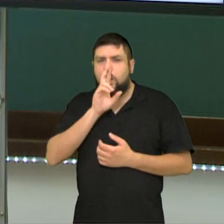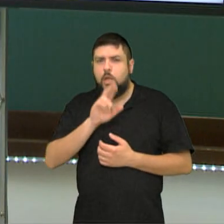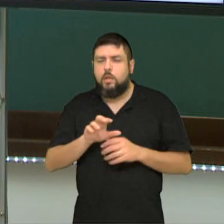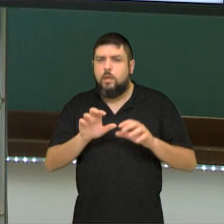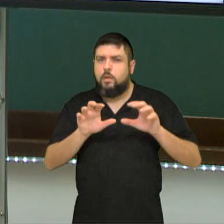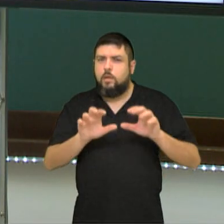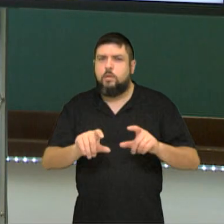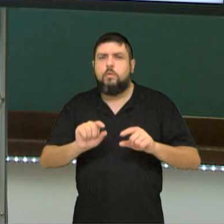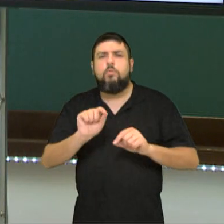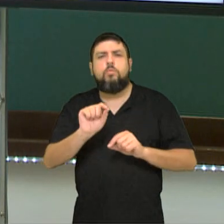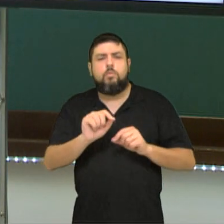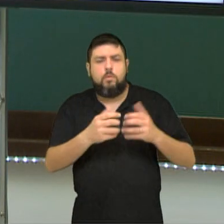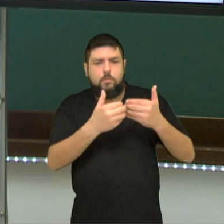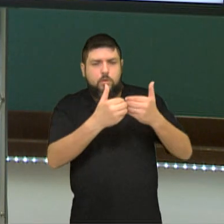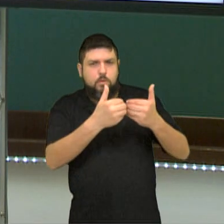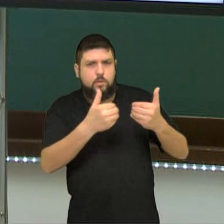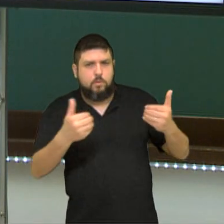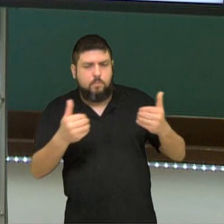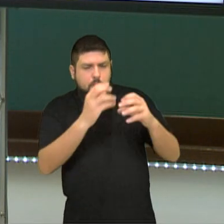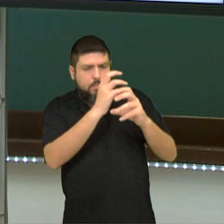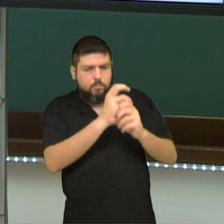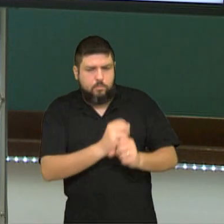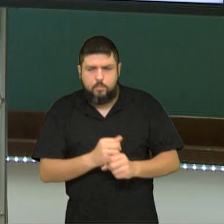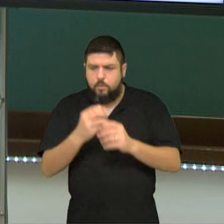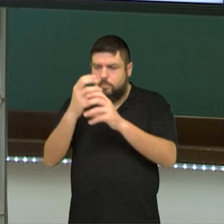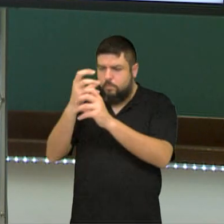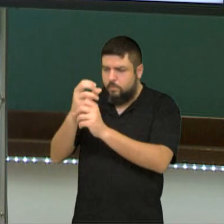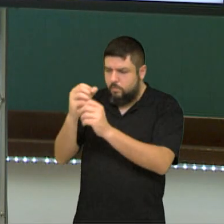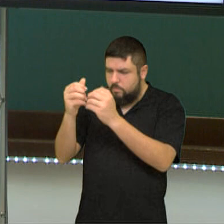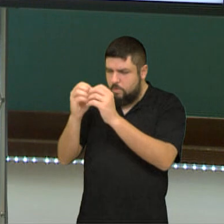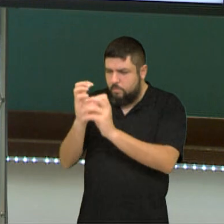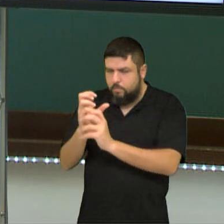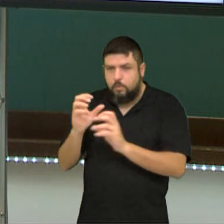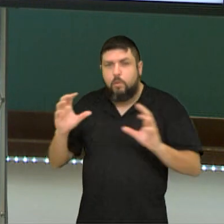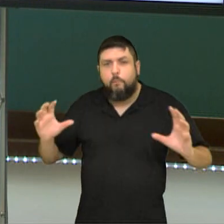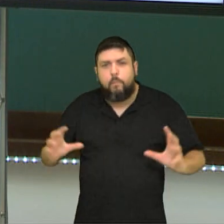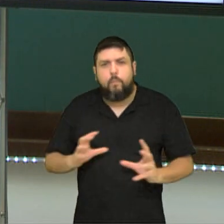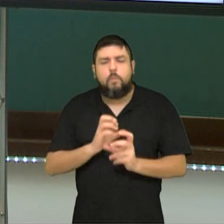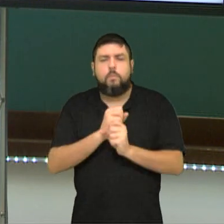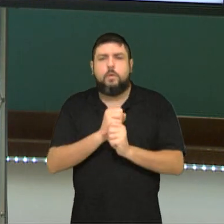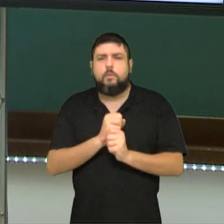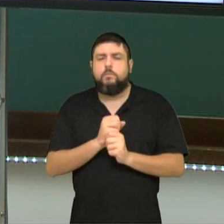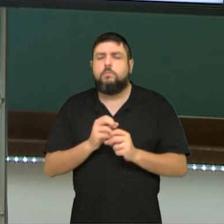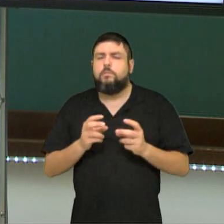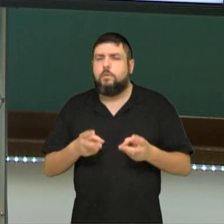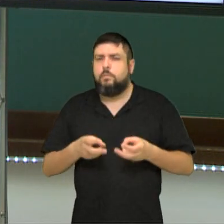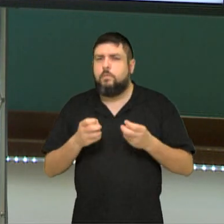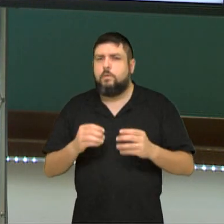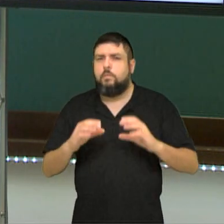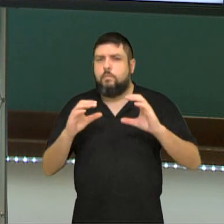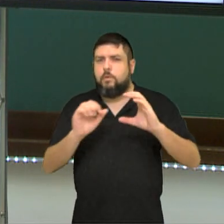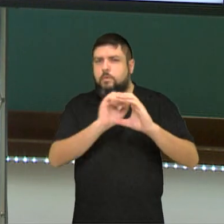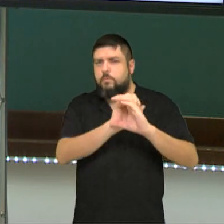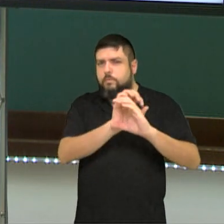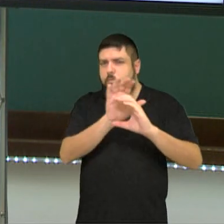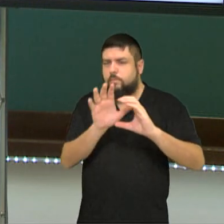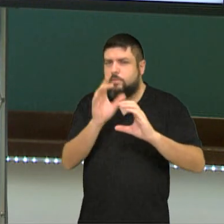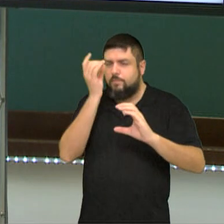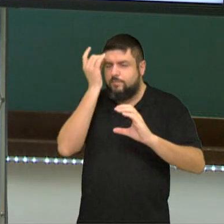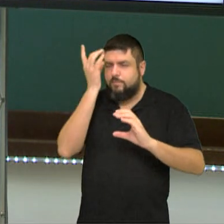fazer separadamente cada uma das multiplicações e somar no final. Viu como deu certo aplicando a propriedade